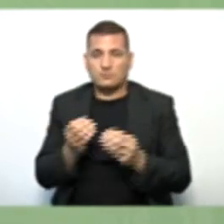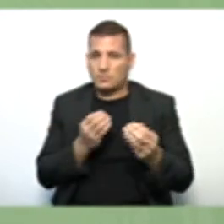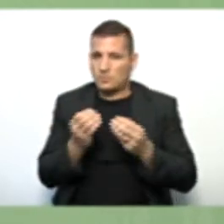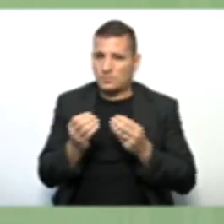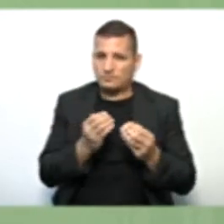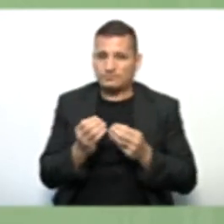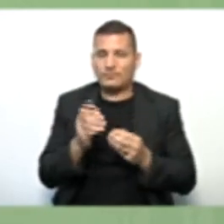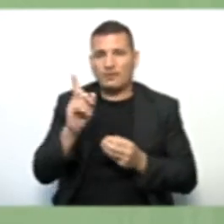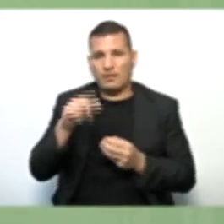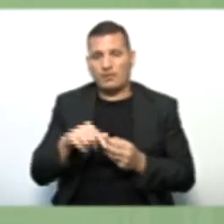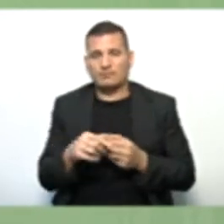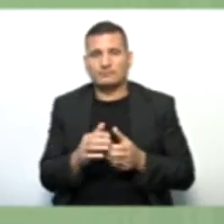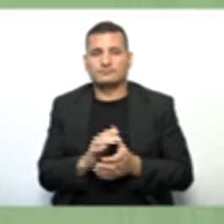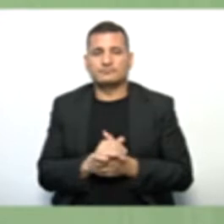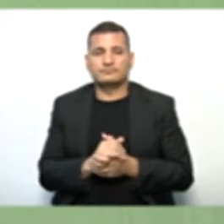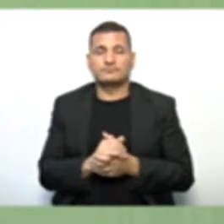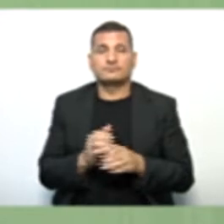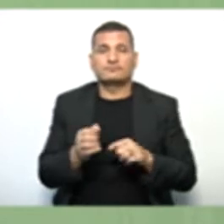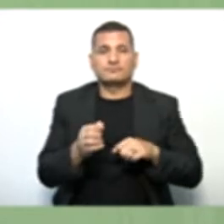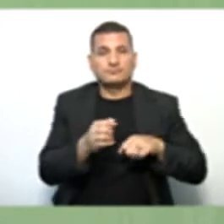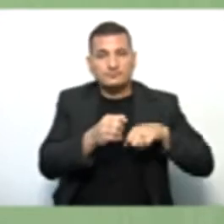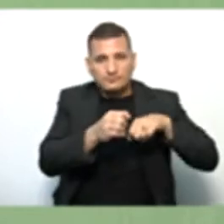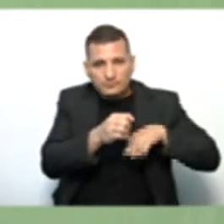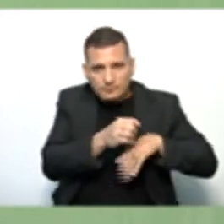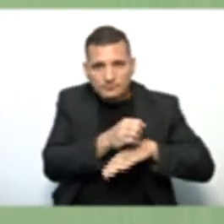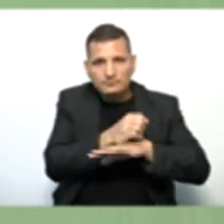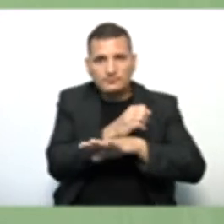funciona. Que são essas, ó. Entrada,